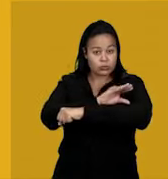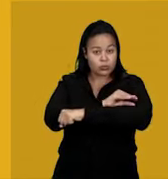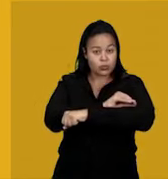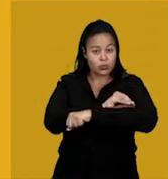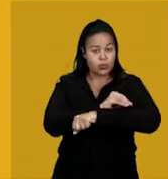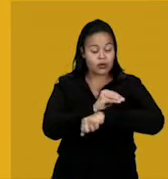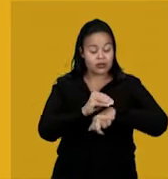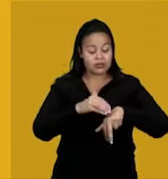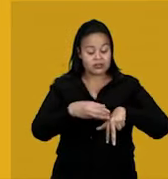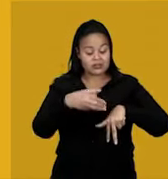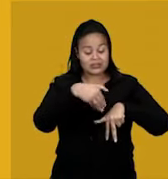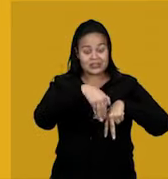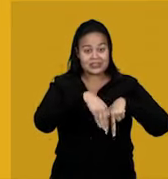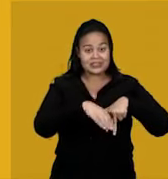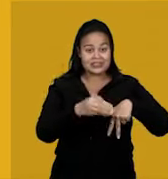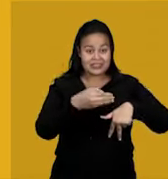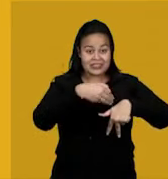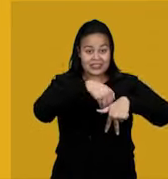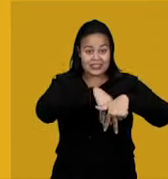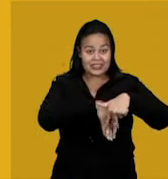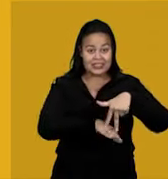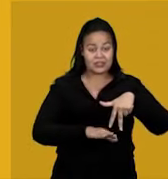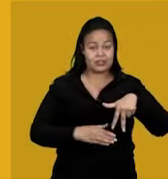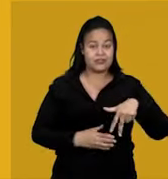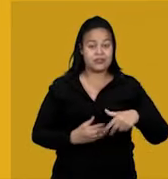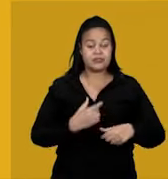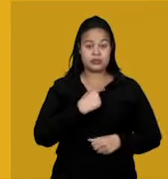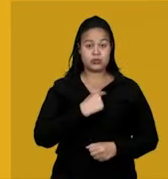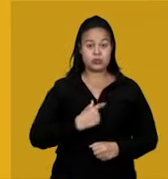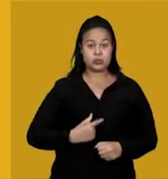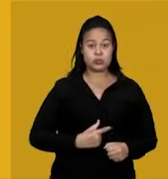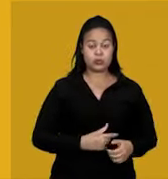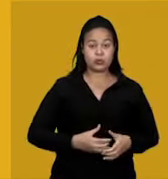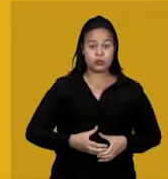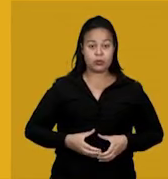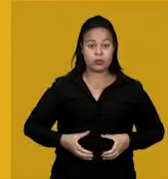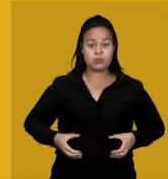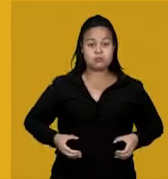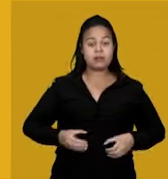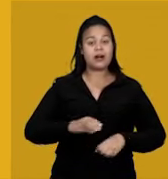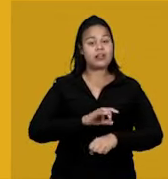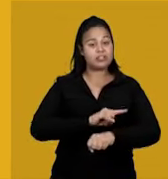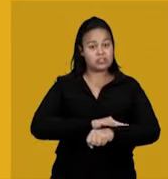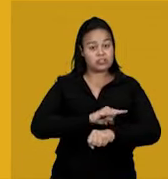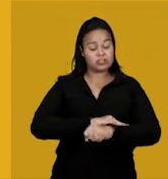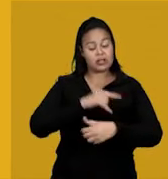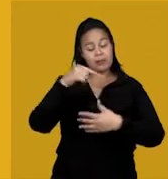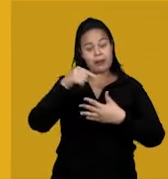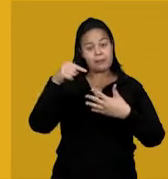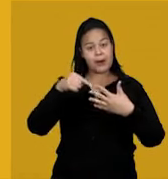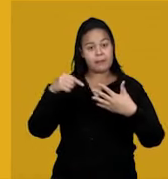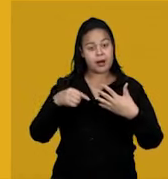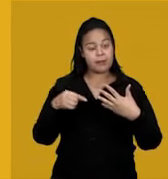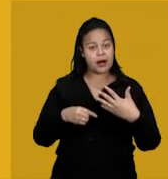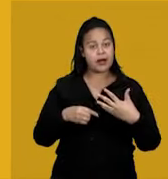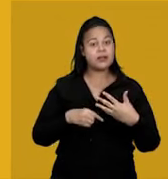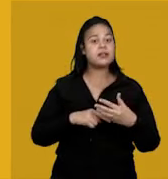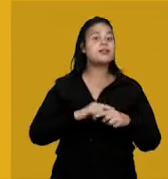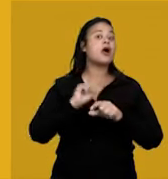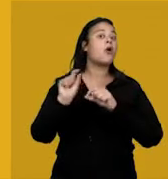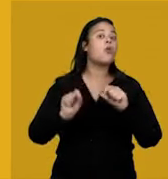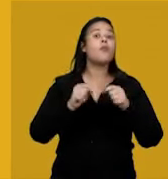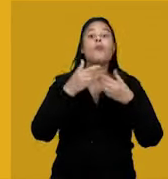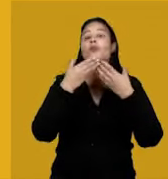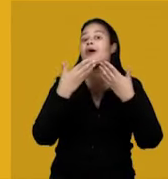internos, como, por exemplo, o estômago, o intestino, a bexiga urinária, dentre outros. Estamos falando do